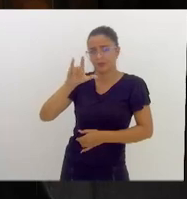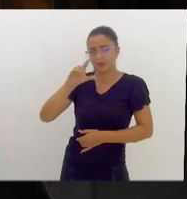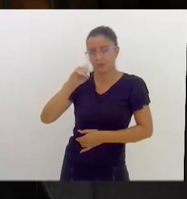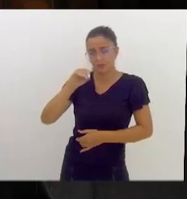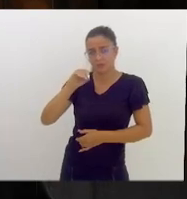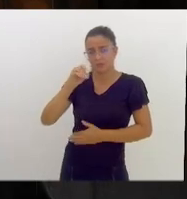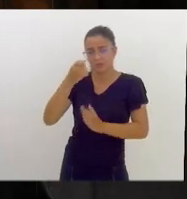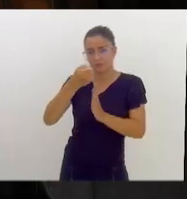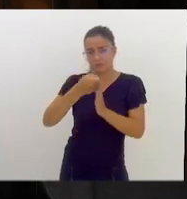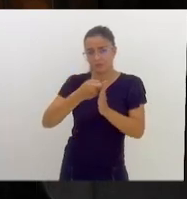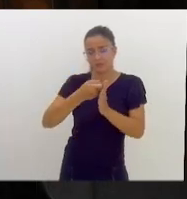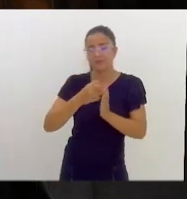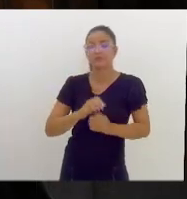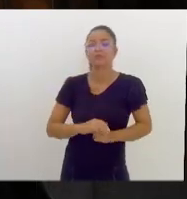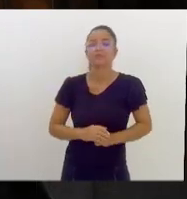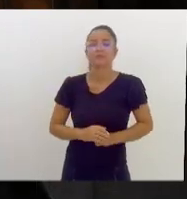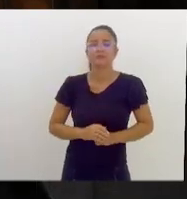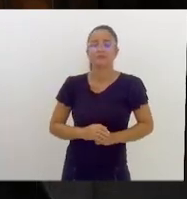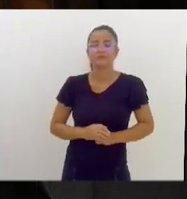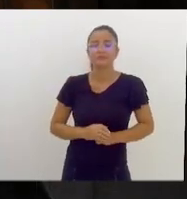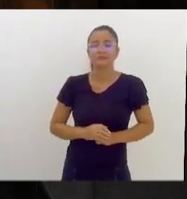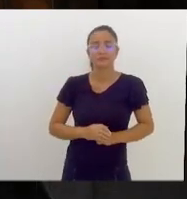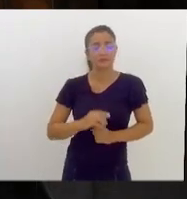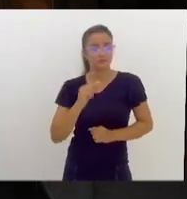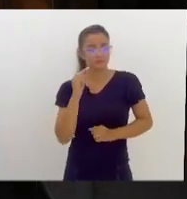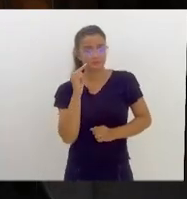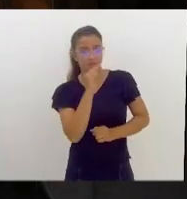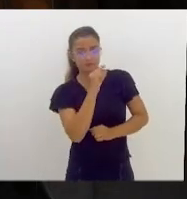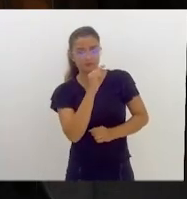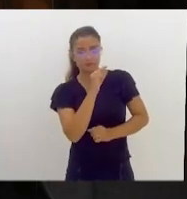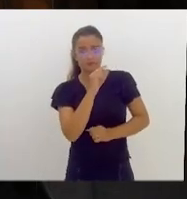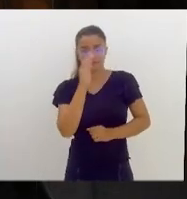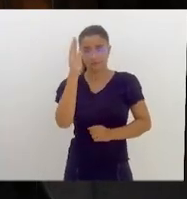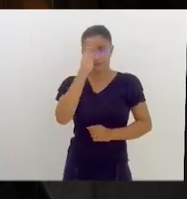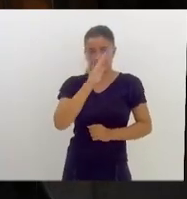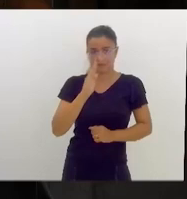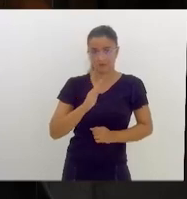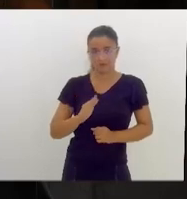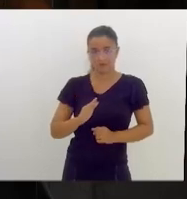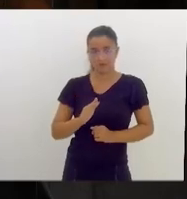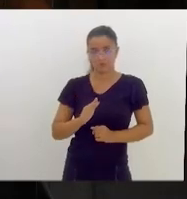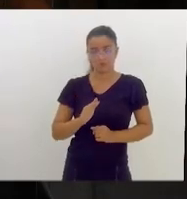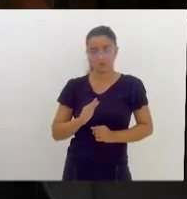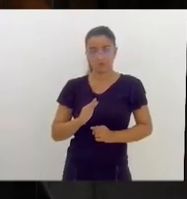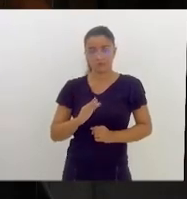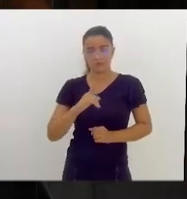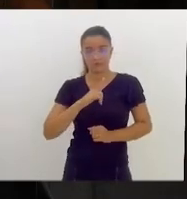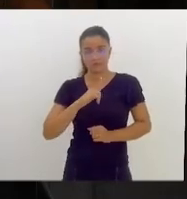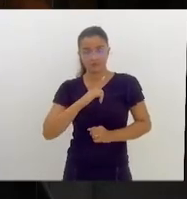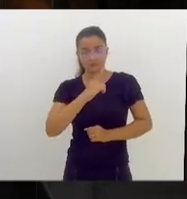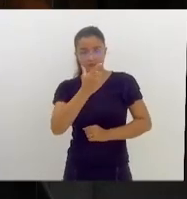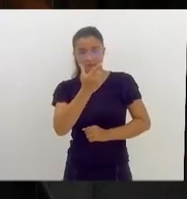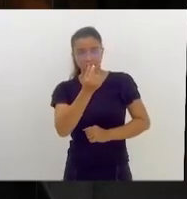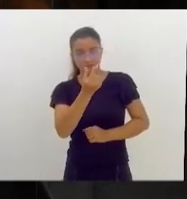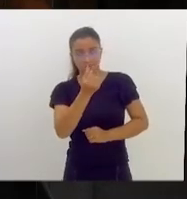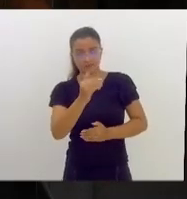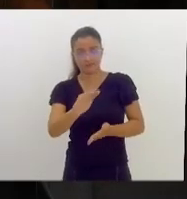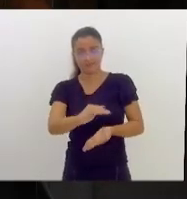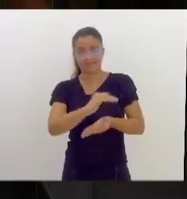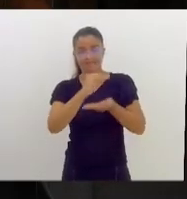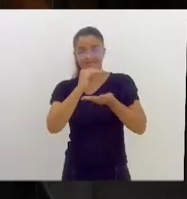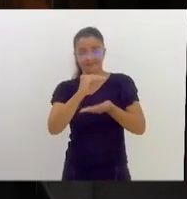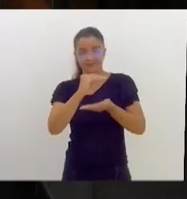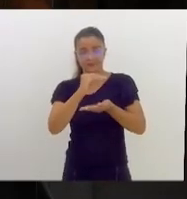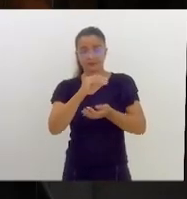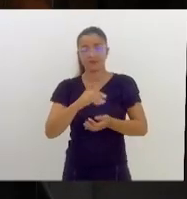o Tesouro Nacional resolveu cobrar como serviço da dívida, como proposta,